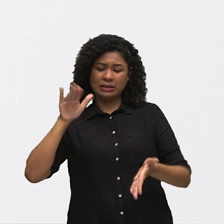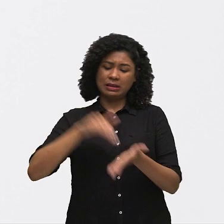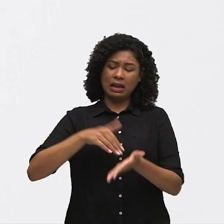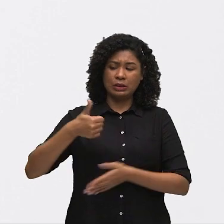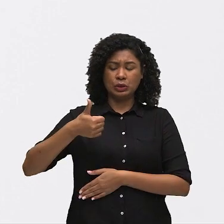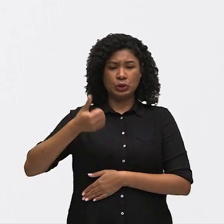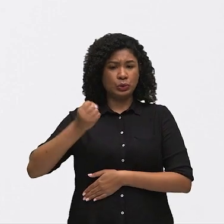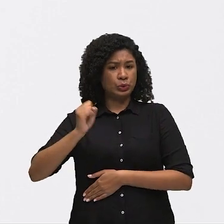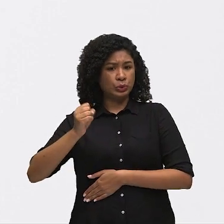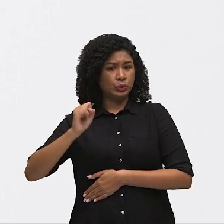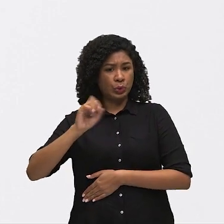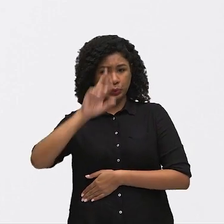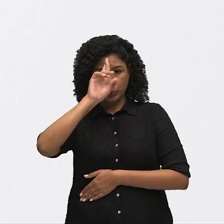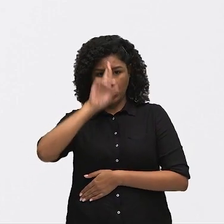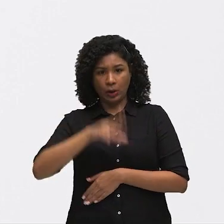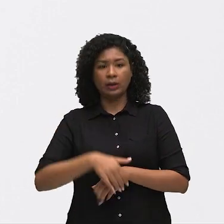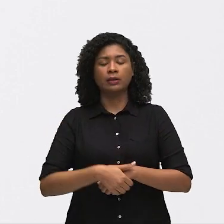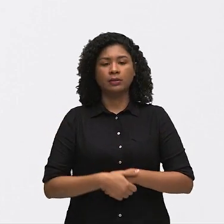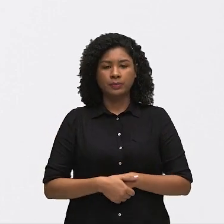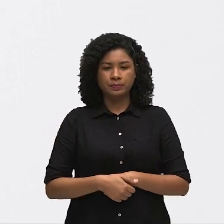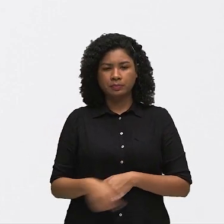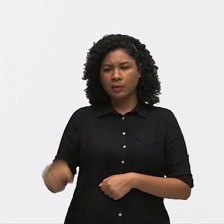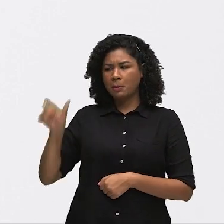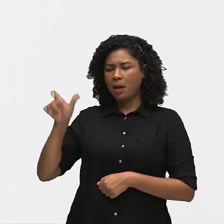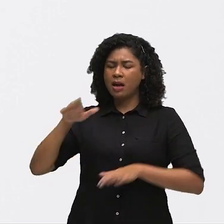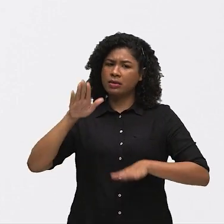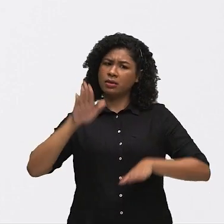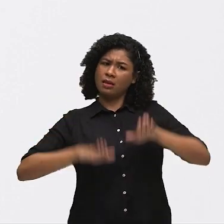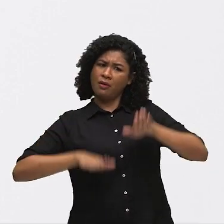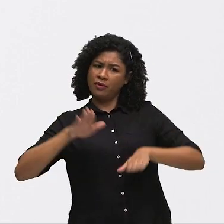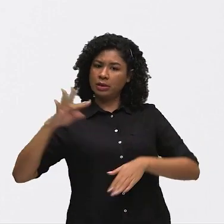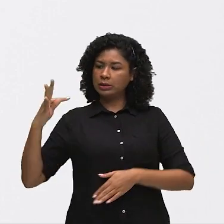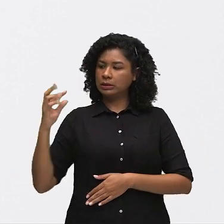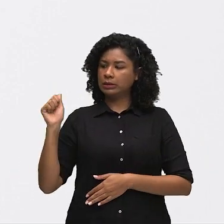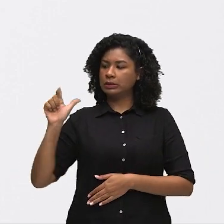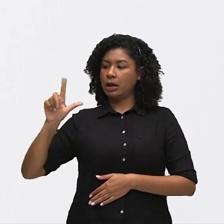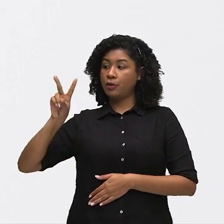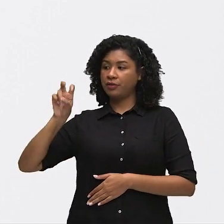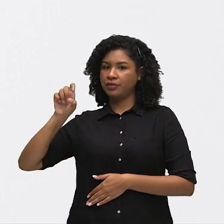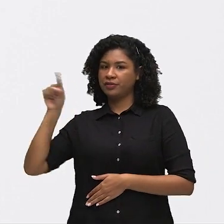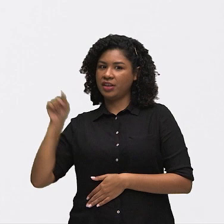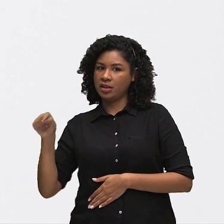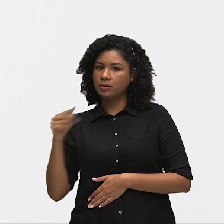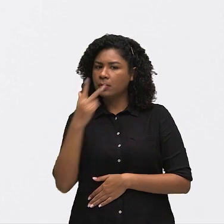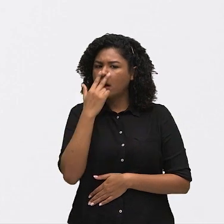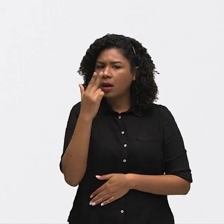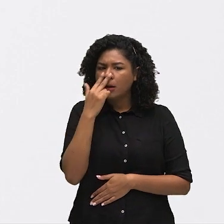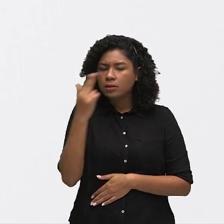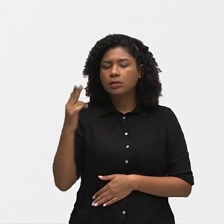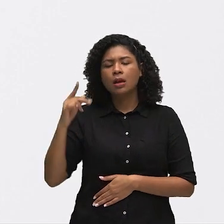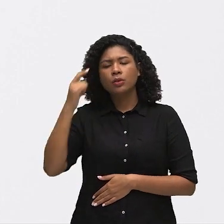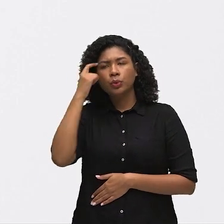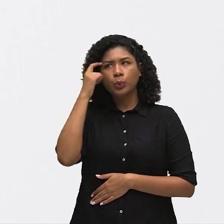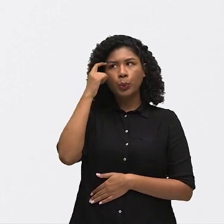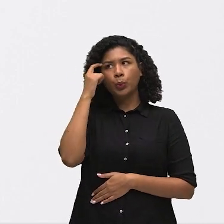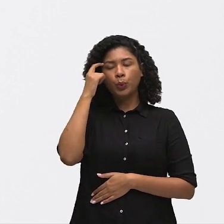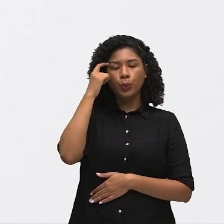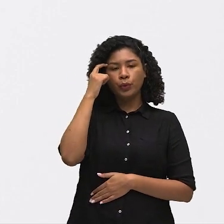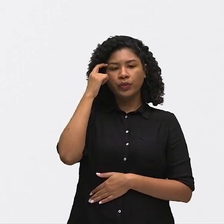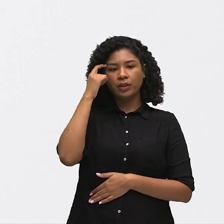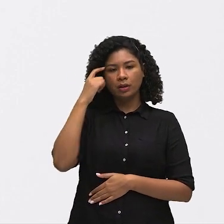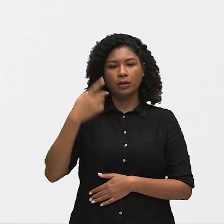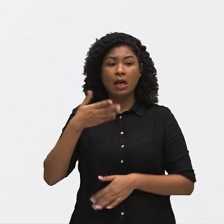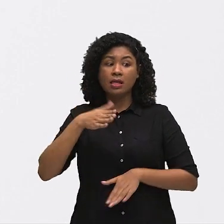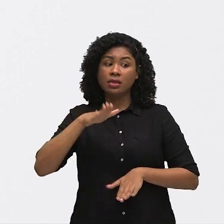Essa palavrinha aqui, talvez, já nos coloca no modo da dúvida. E aí a gente tem aqui, talvez eu